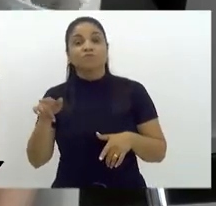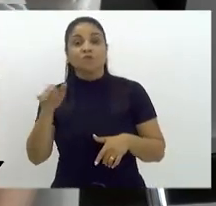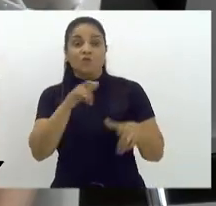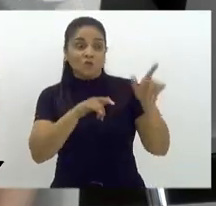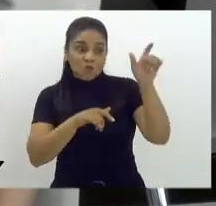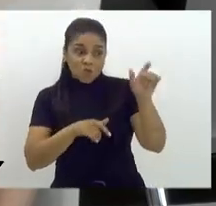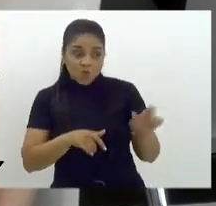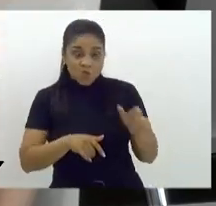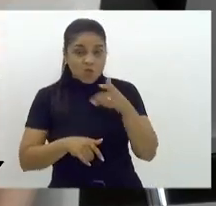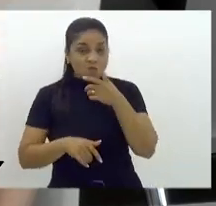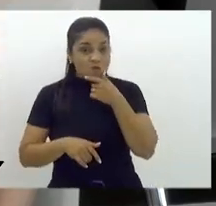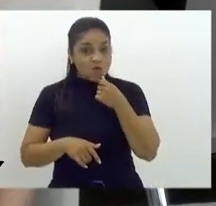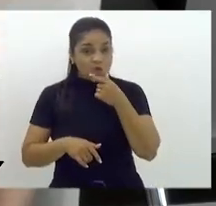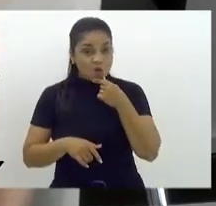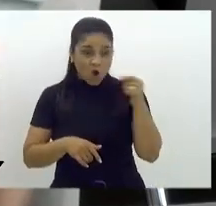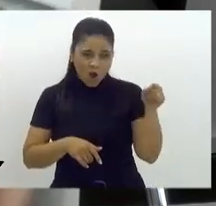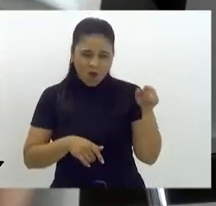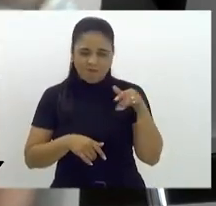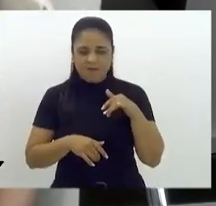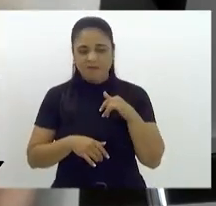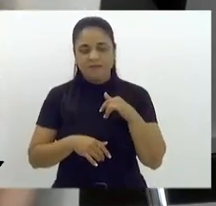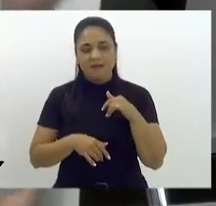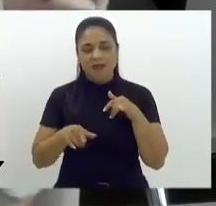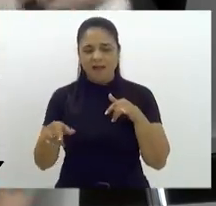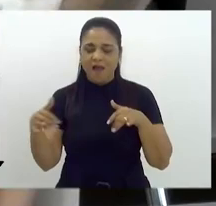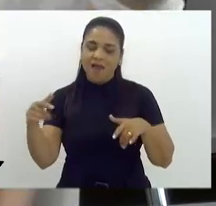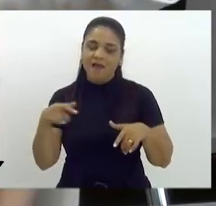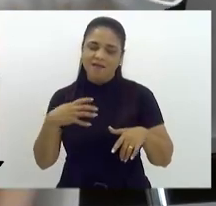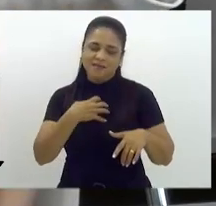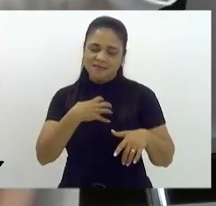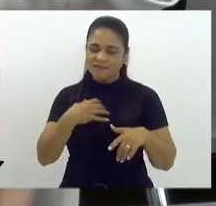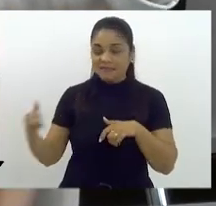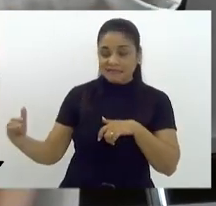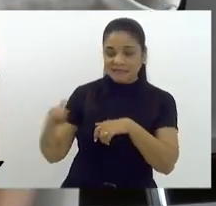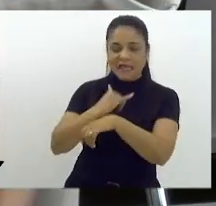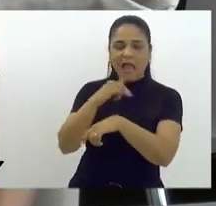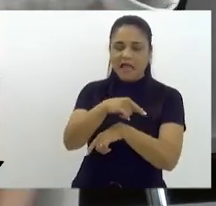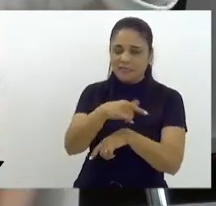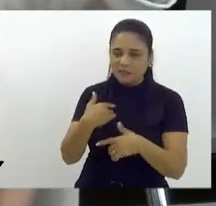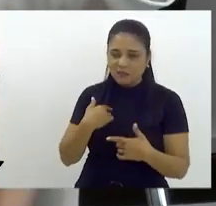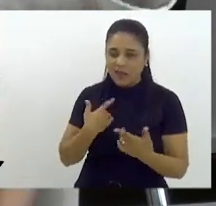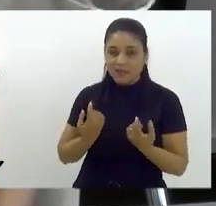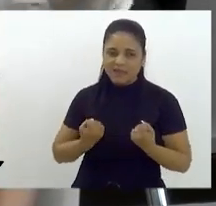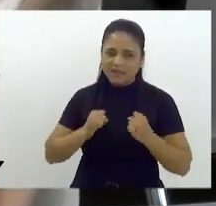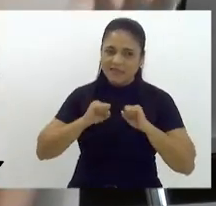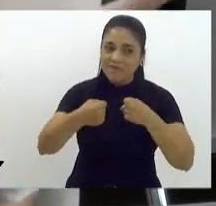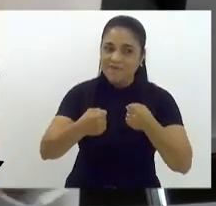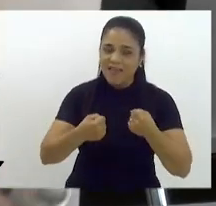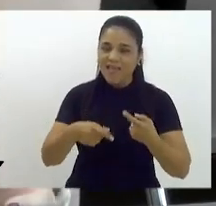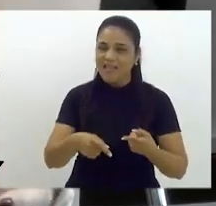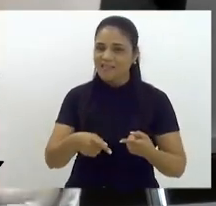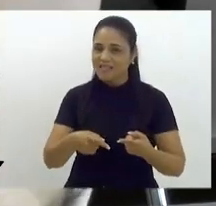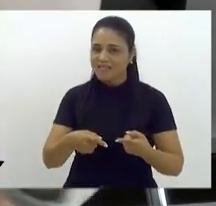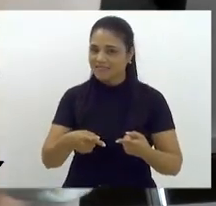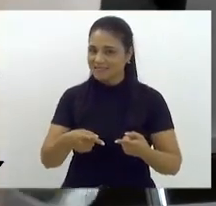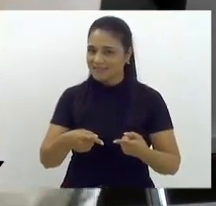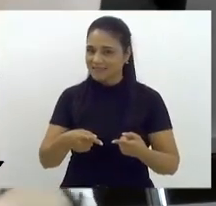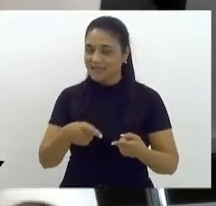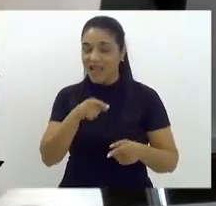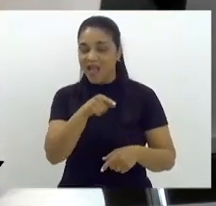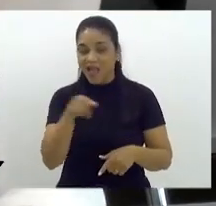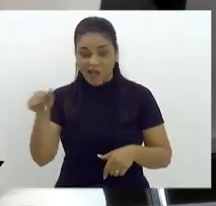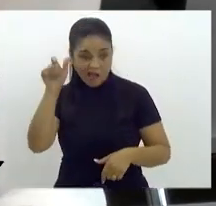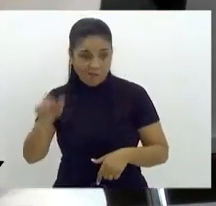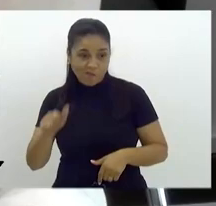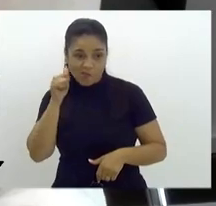normalmente foi trair é aquela coisa foi traído está se vingando muitas vezes até defendem né muitas vezes defendem que ele tem